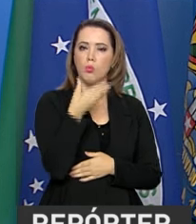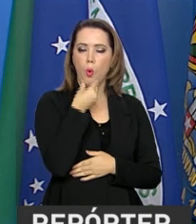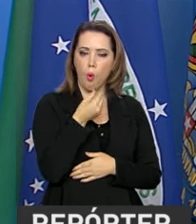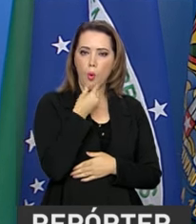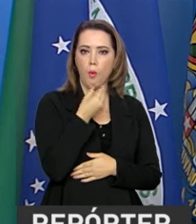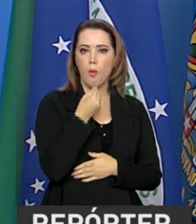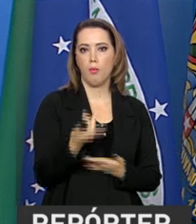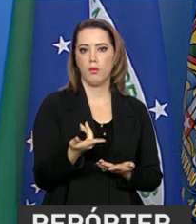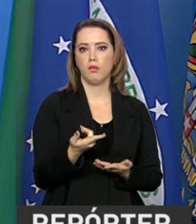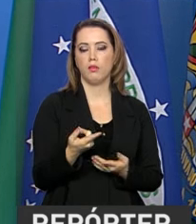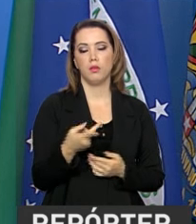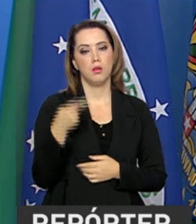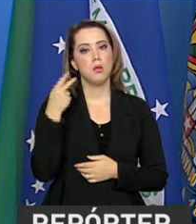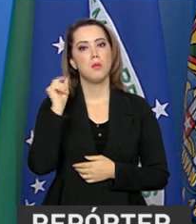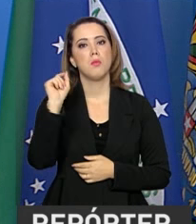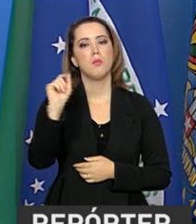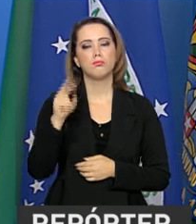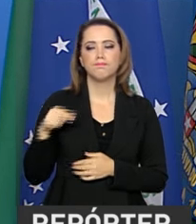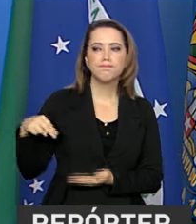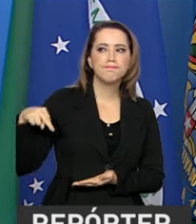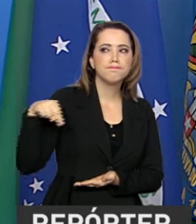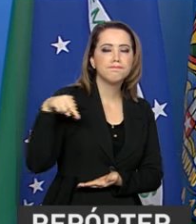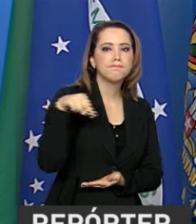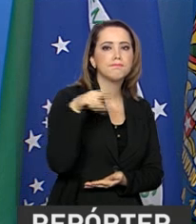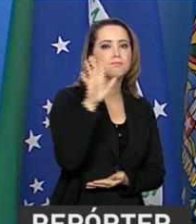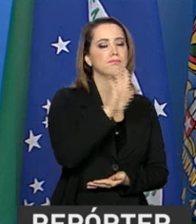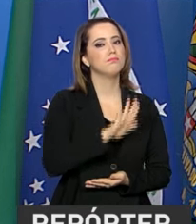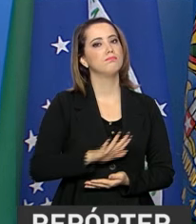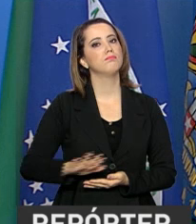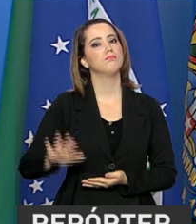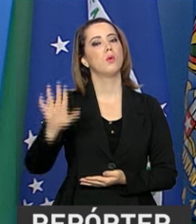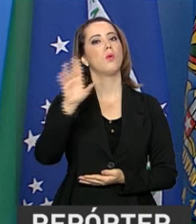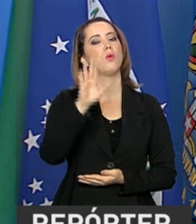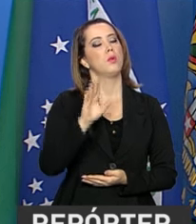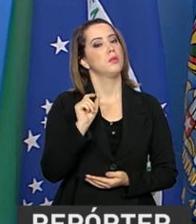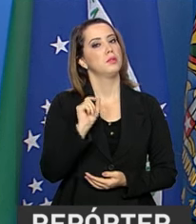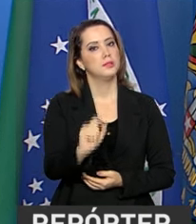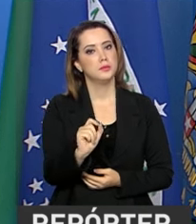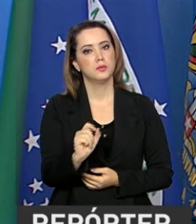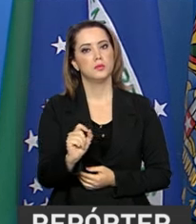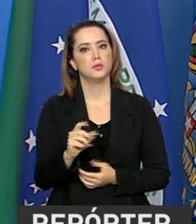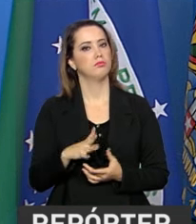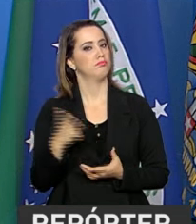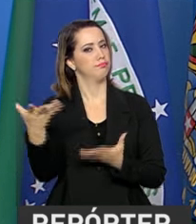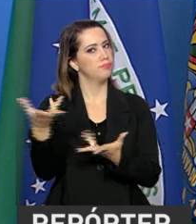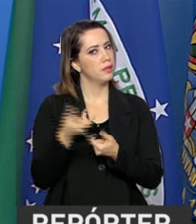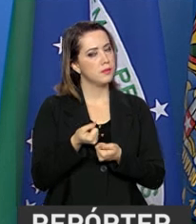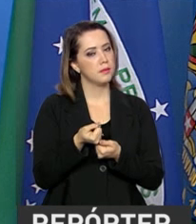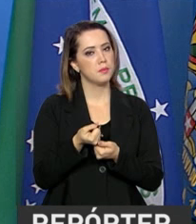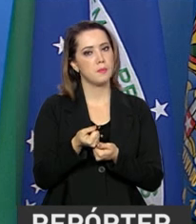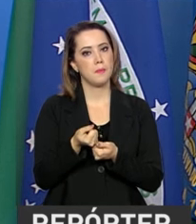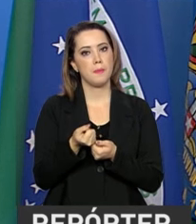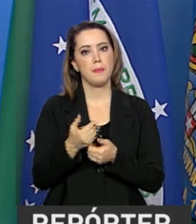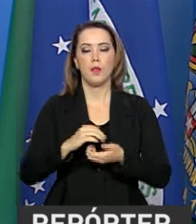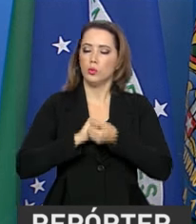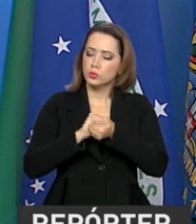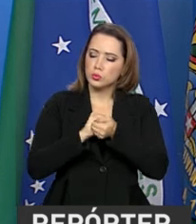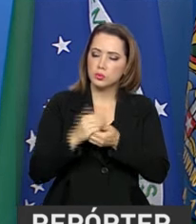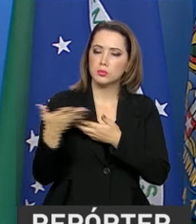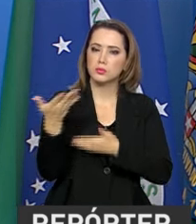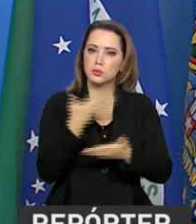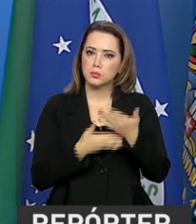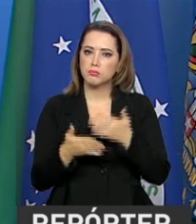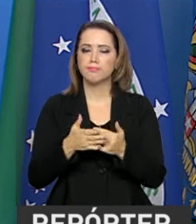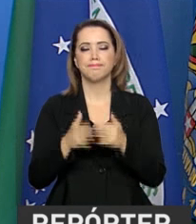poder andar nas ruas do meu estado, nas ruas do Brasil, receber os cumprimentos